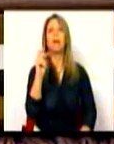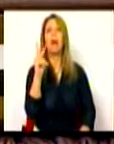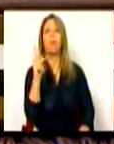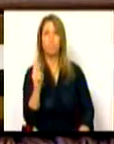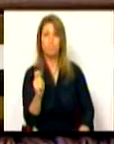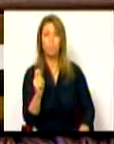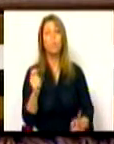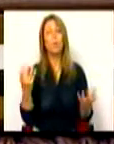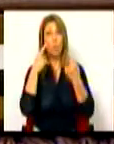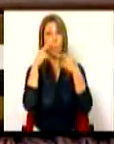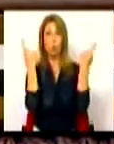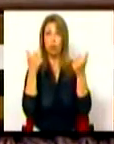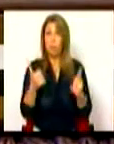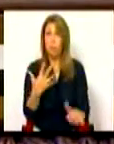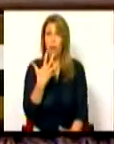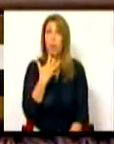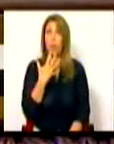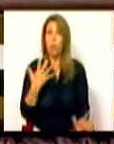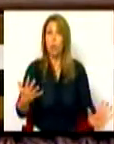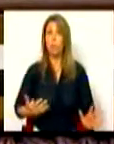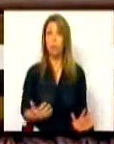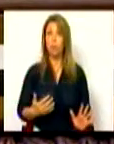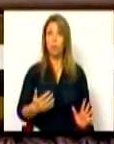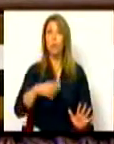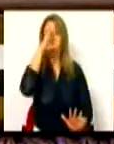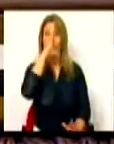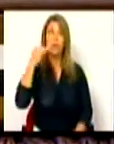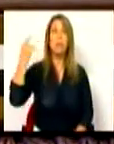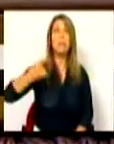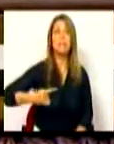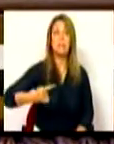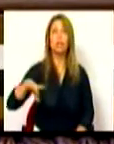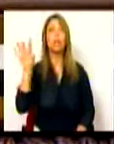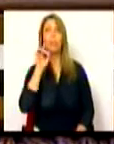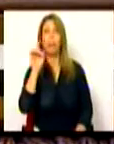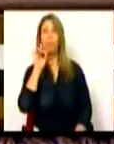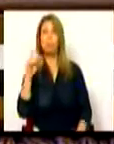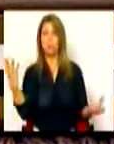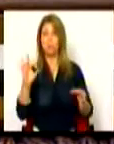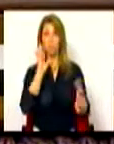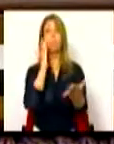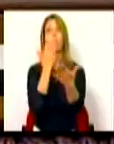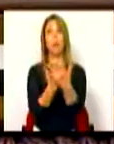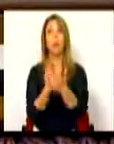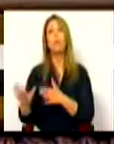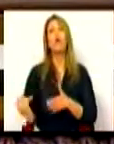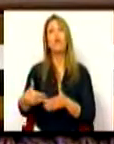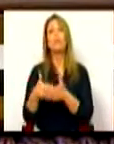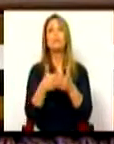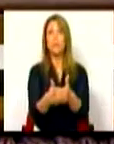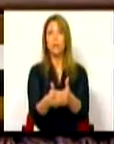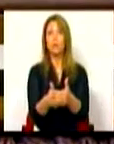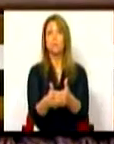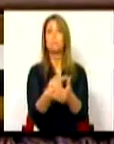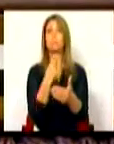que revela bem o rigor que o governo exige e a importância que atribui a um processo